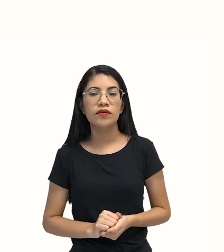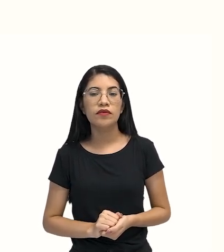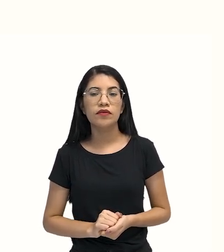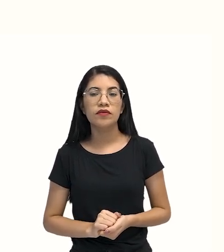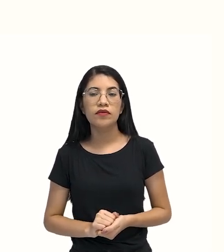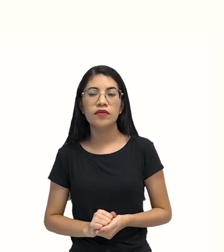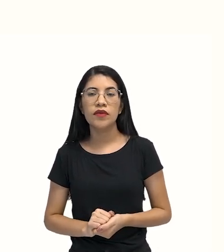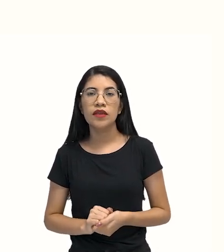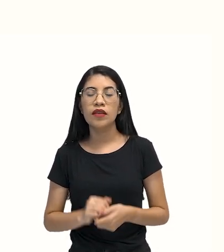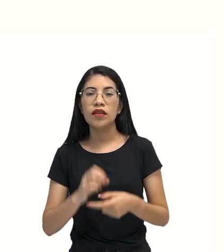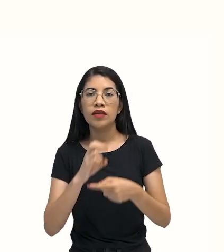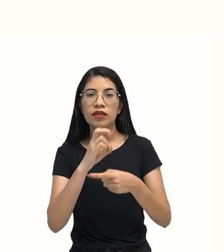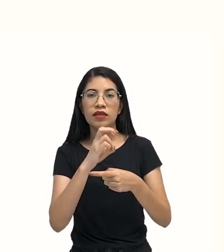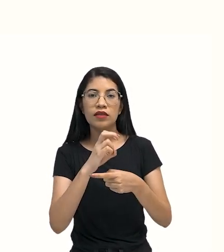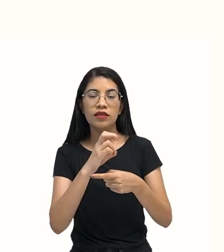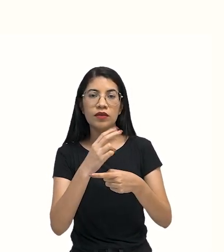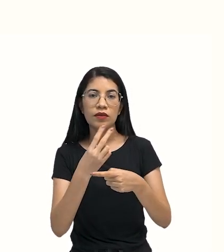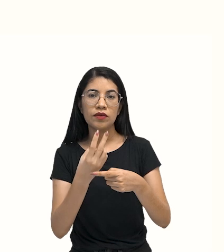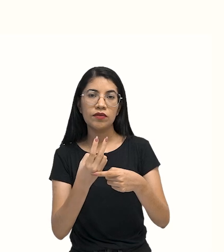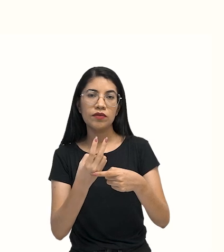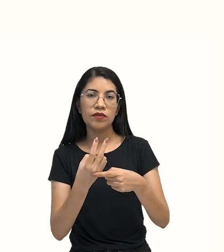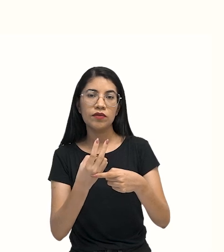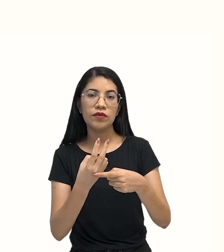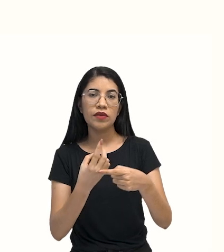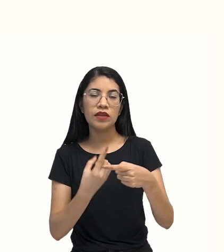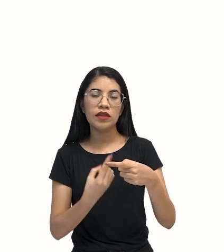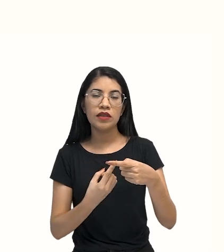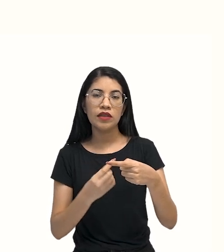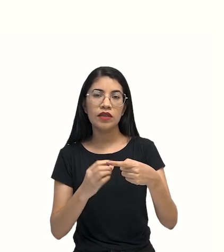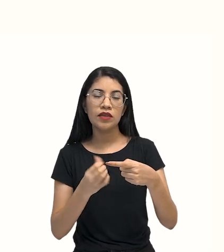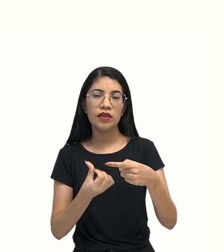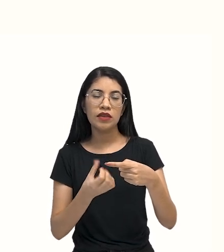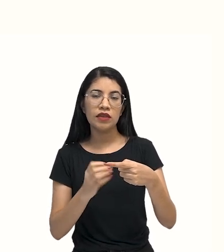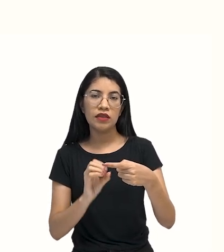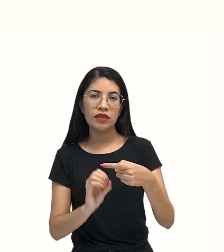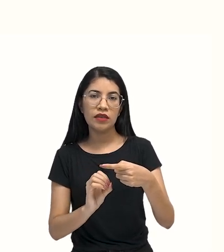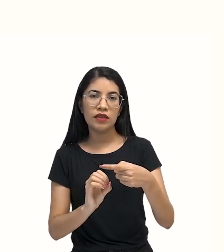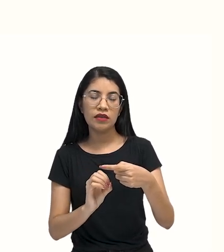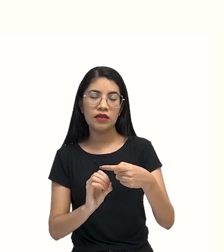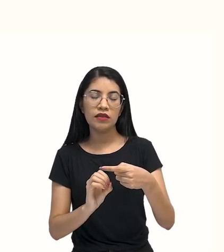caso da cara, vai ser 52 contra 160.